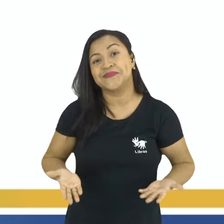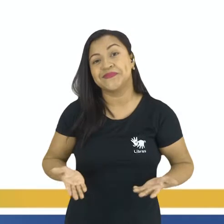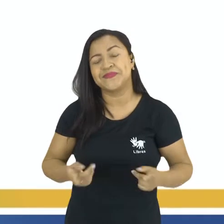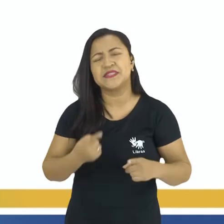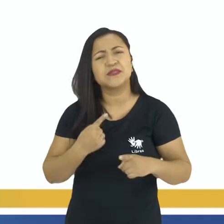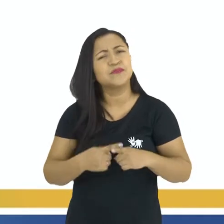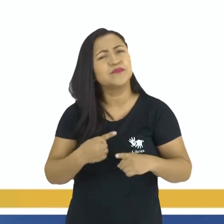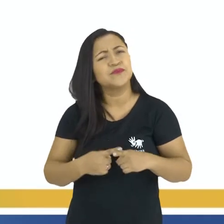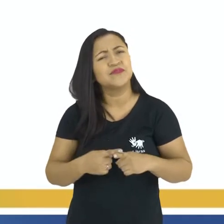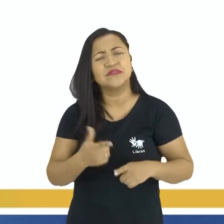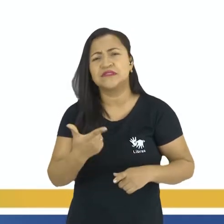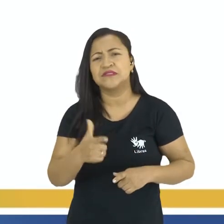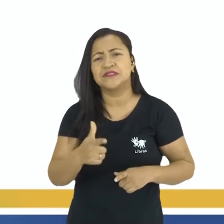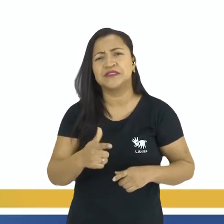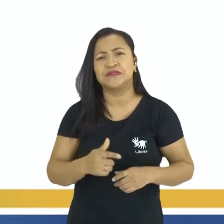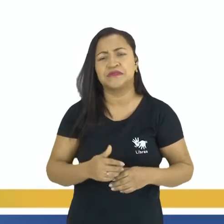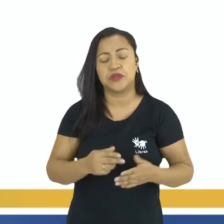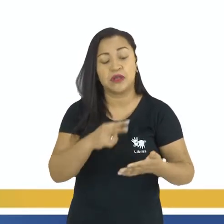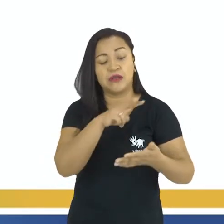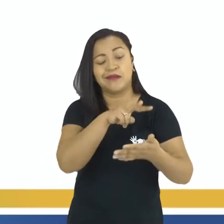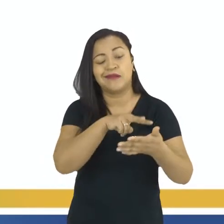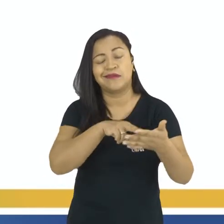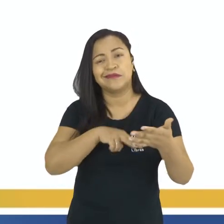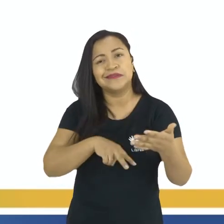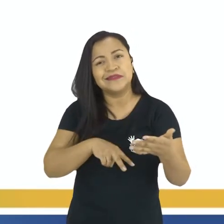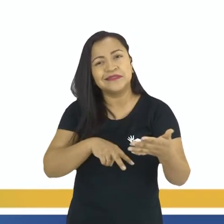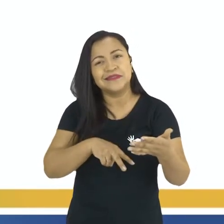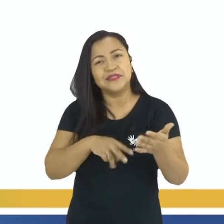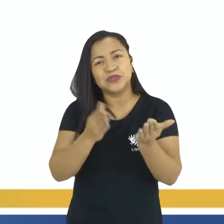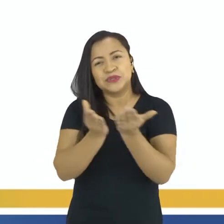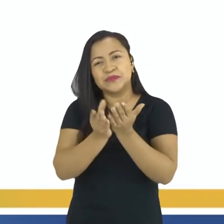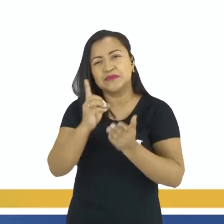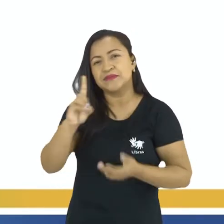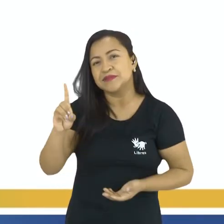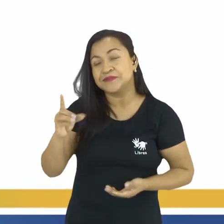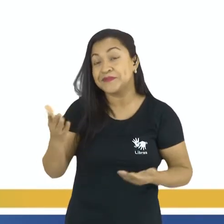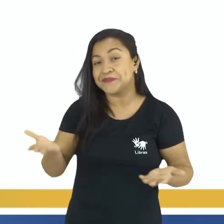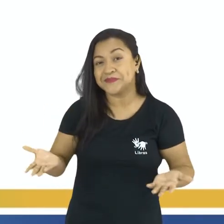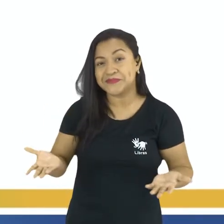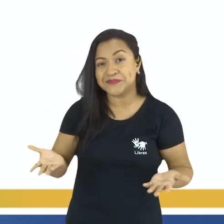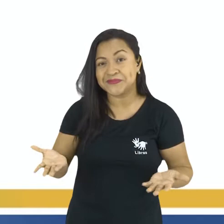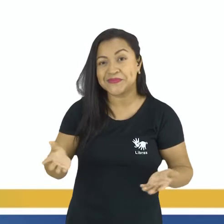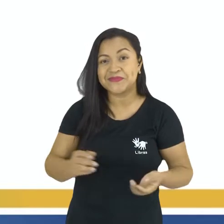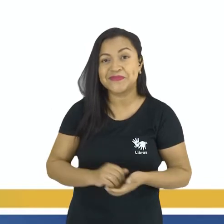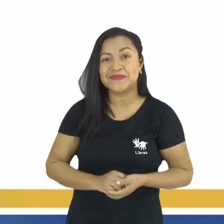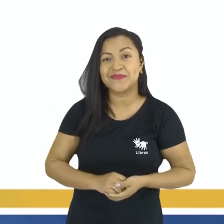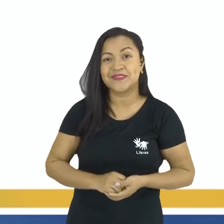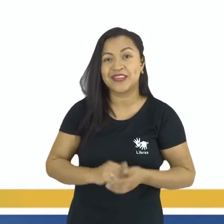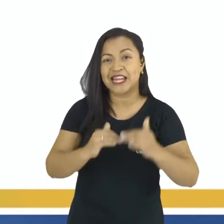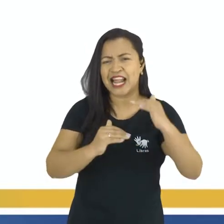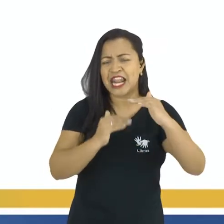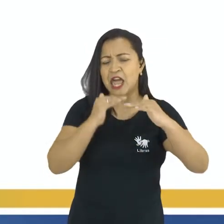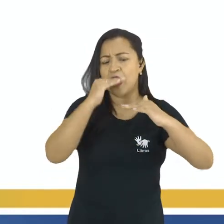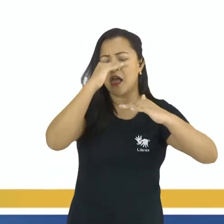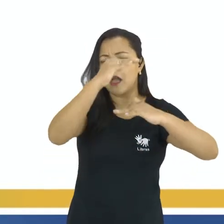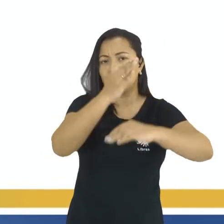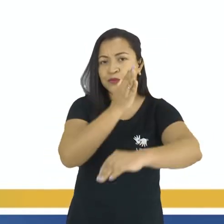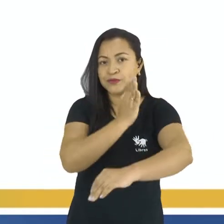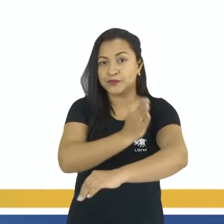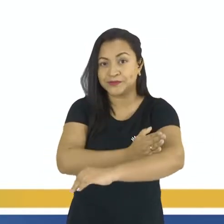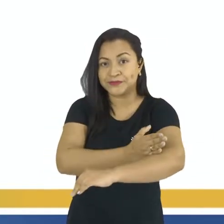Por que não existia essa prática, essa atitude na sociedade lá na Alta Idade